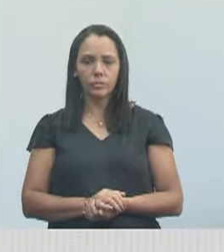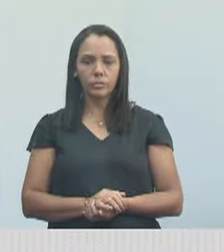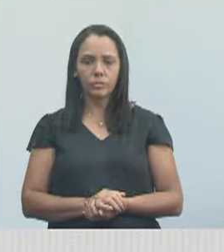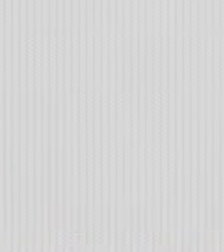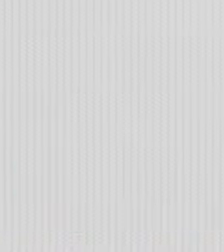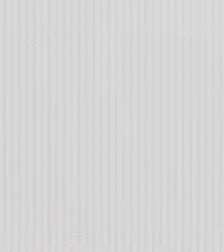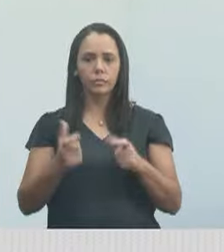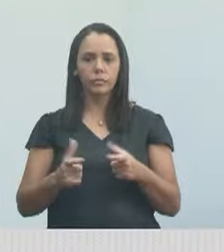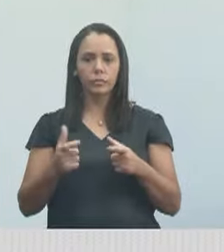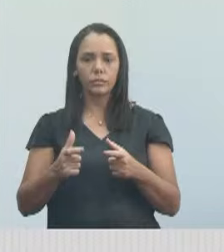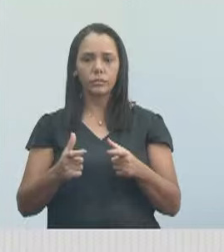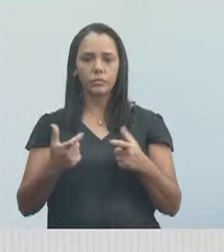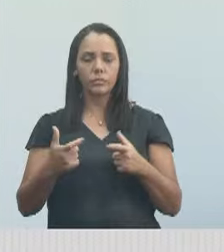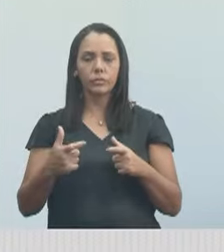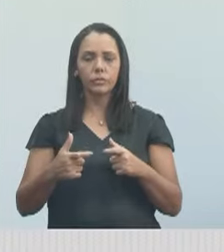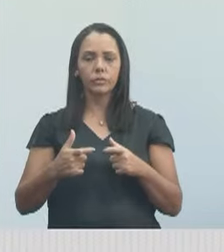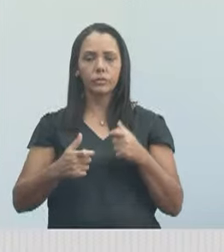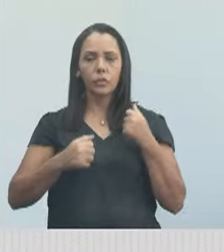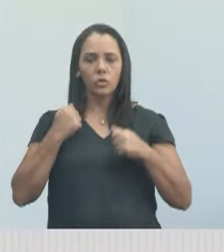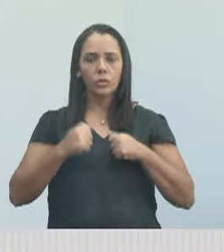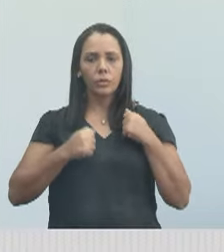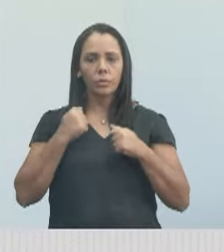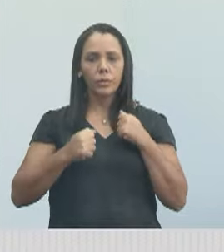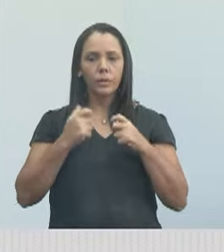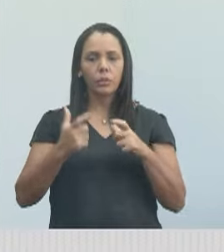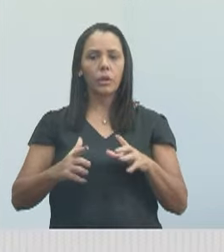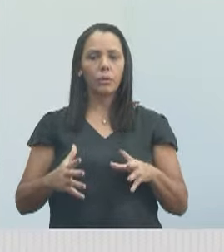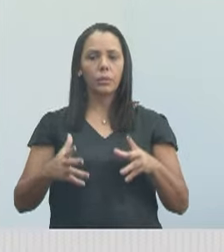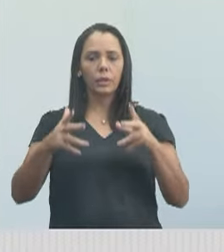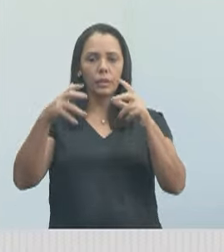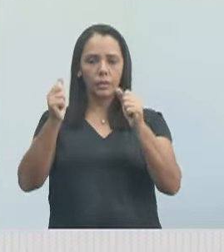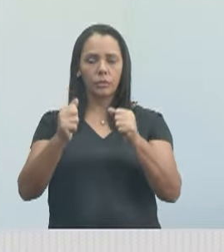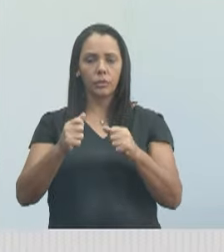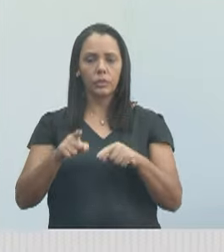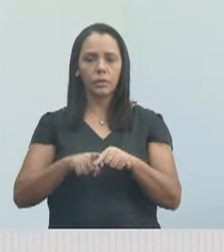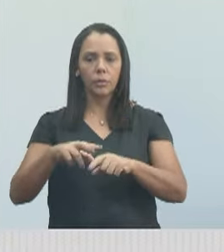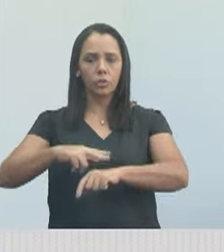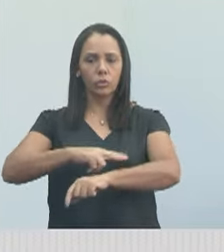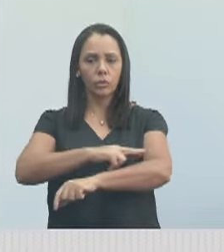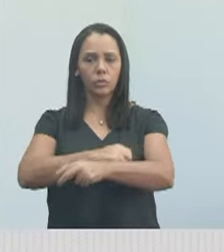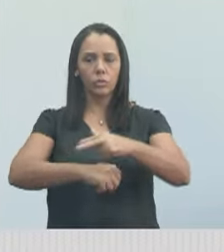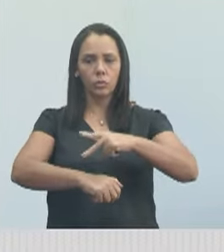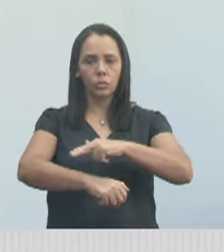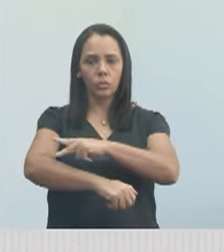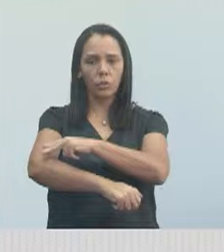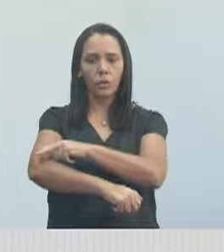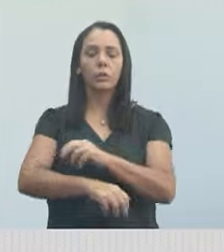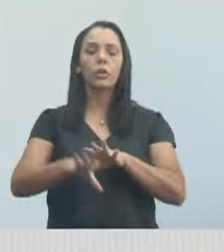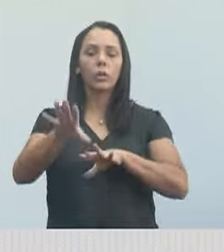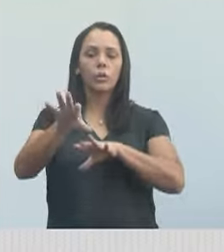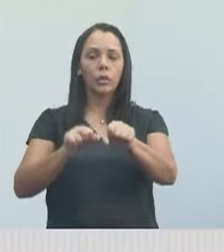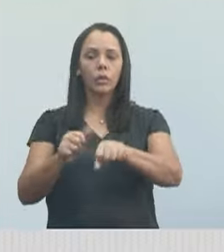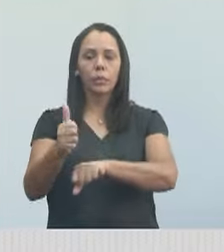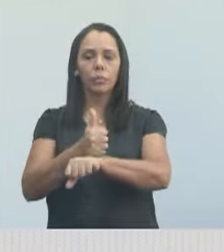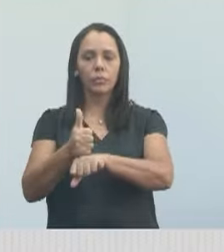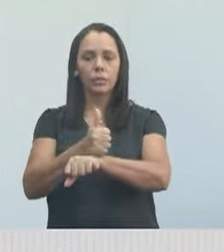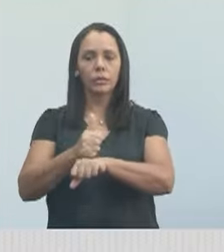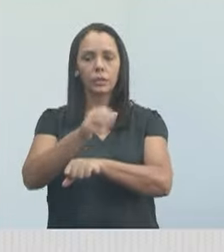Esse é o local de banho e tosa maravilhoso que eles têm lá, formando profissionais